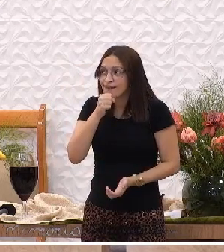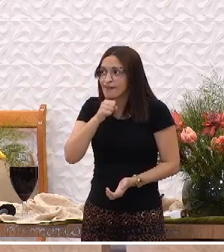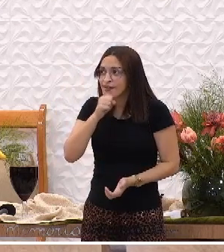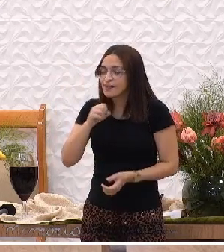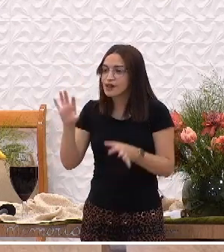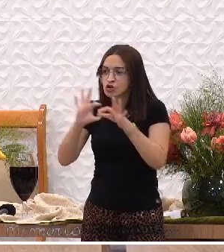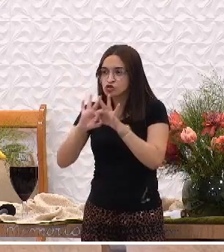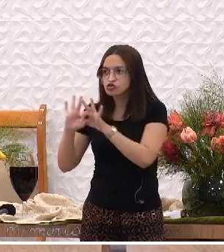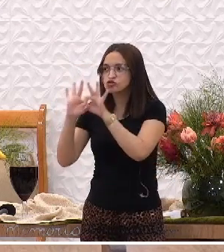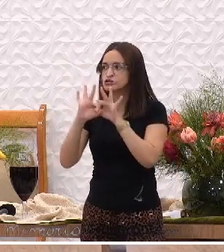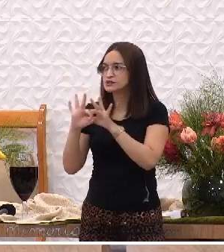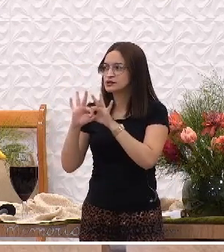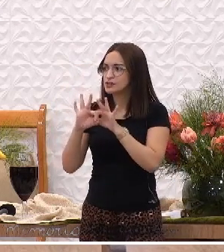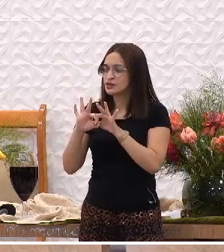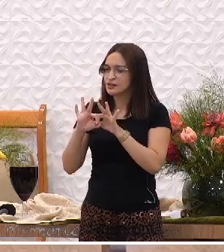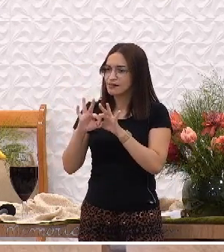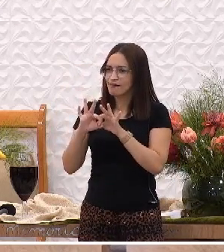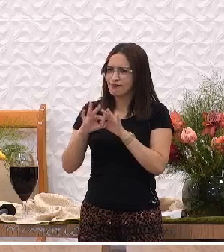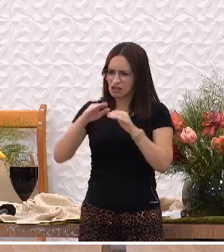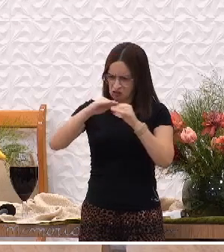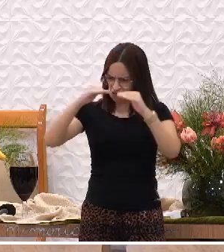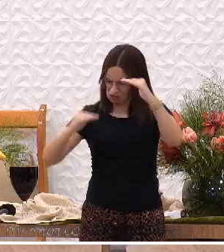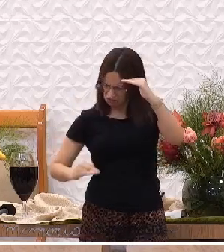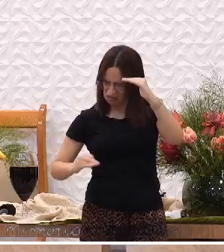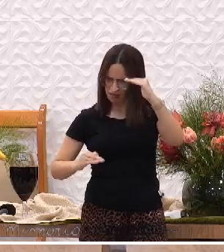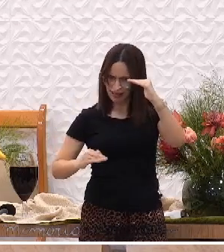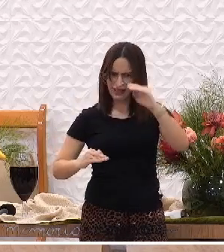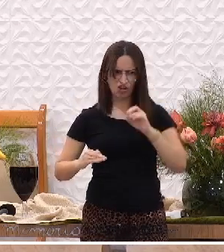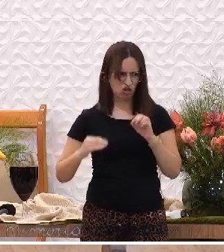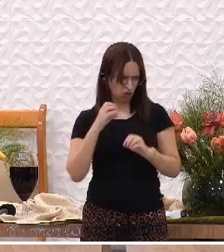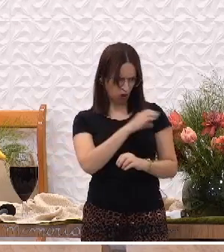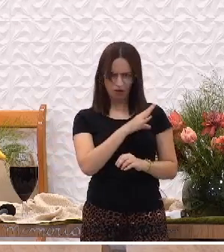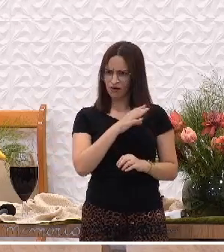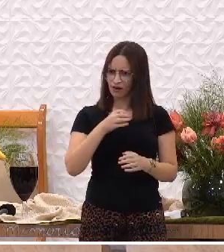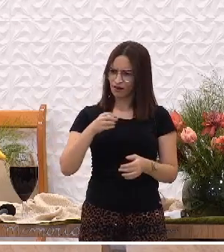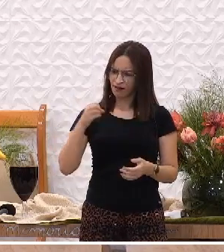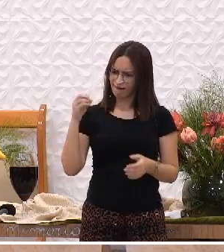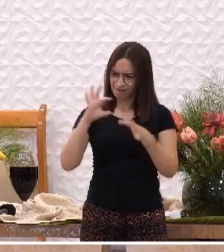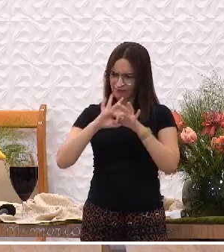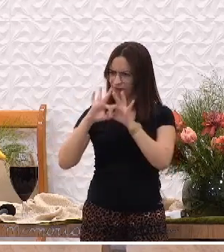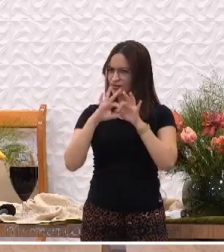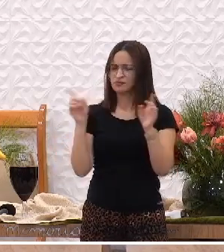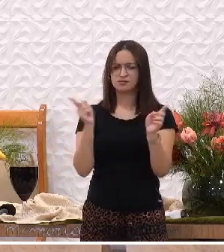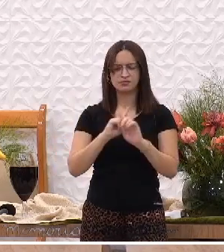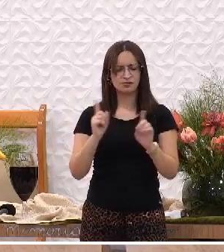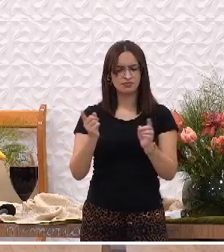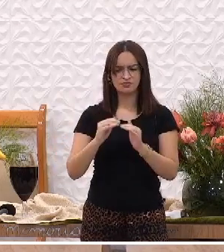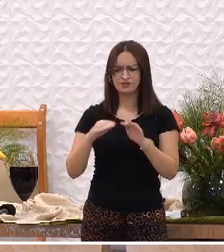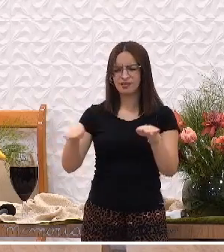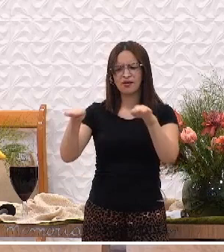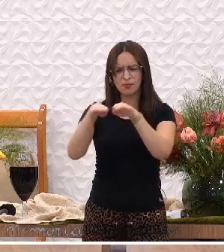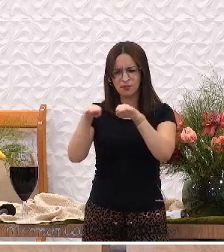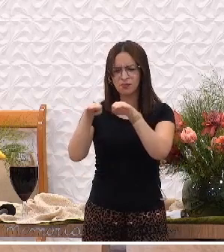nova aliança que seja inferior ao da antiga aliança. Ou seja, você tirar os